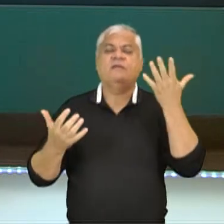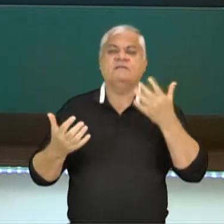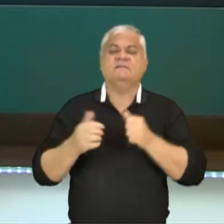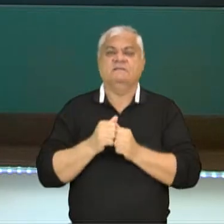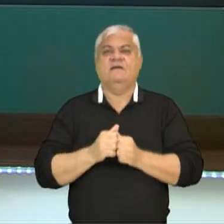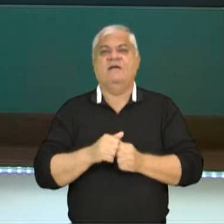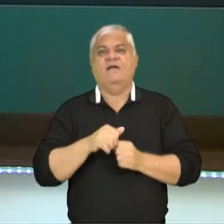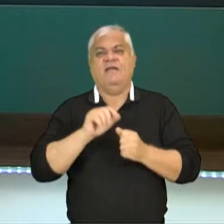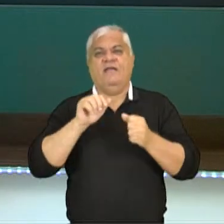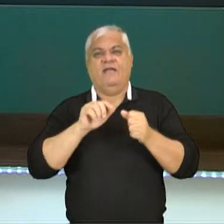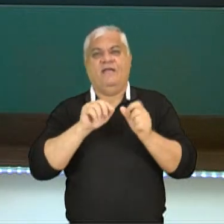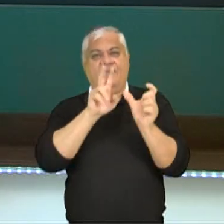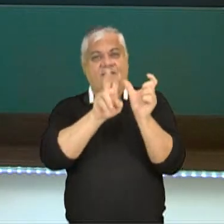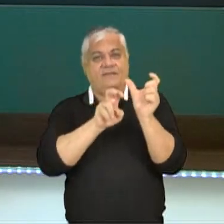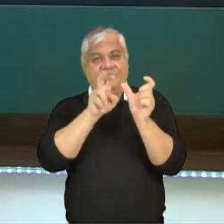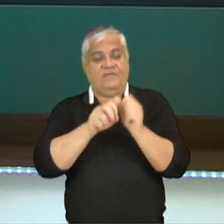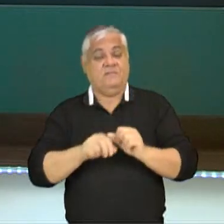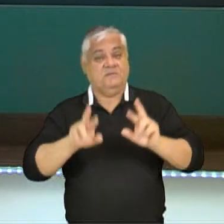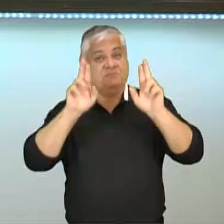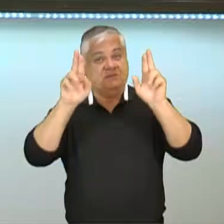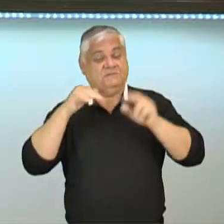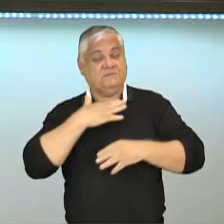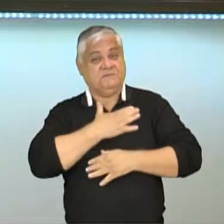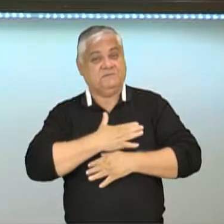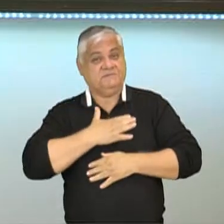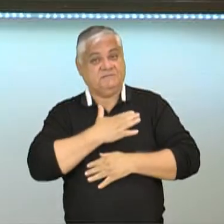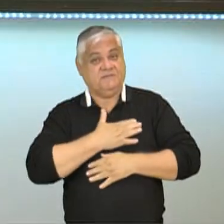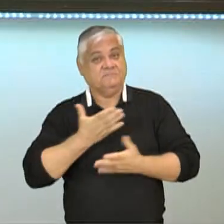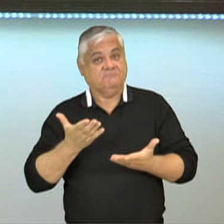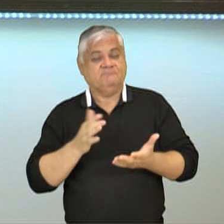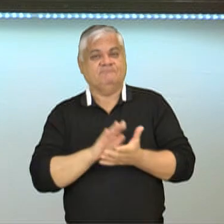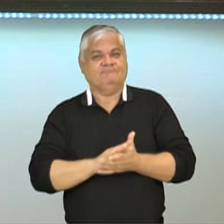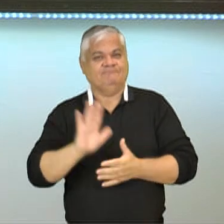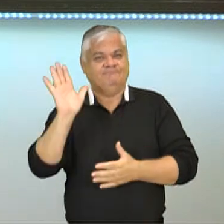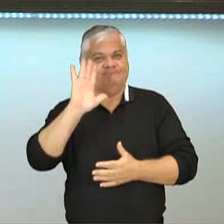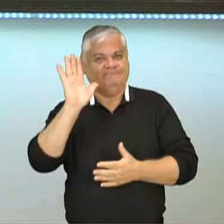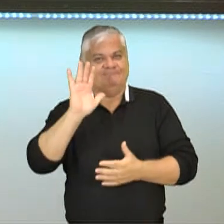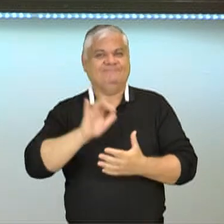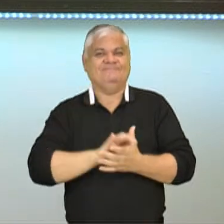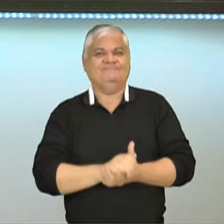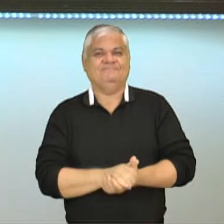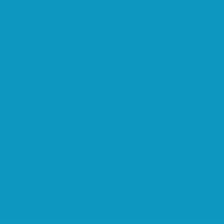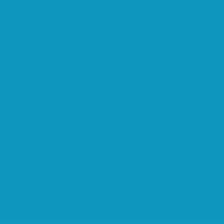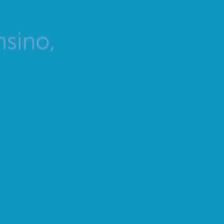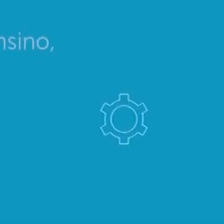e locuções adverbiais. Eu espero que vocês tenham gostado e até breve.